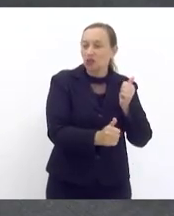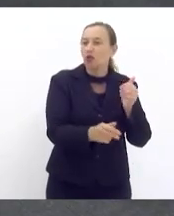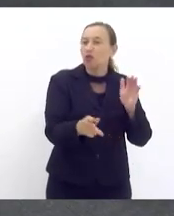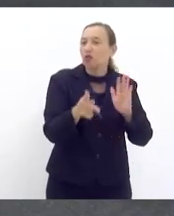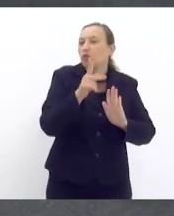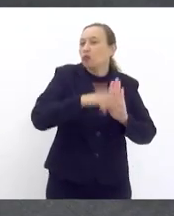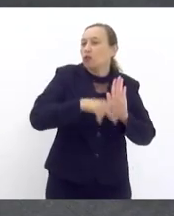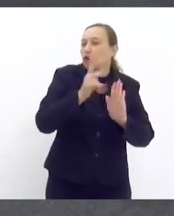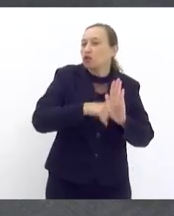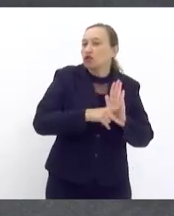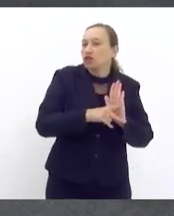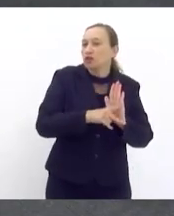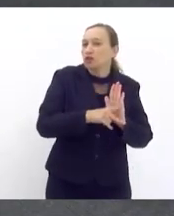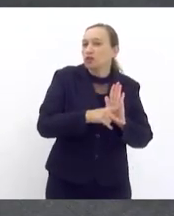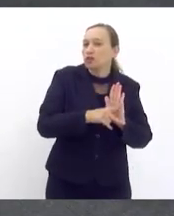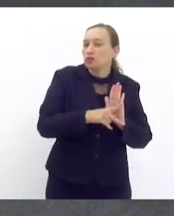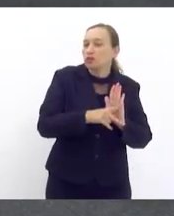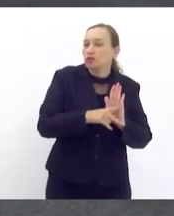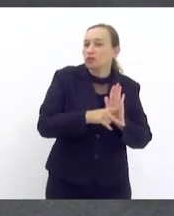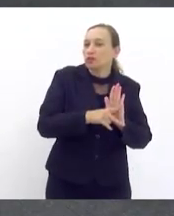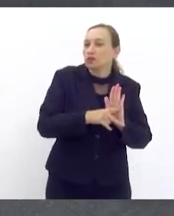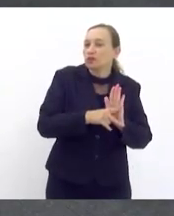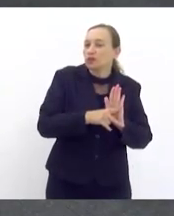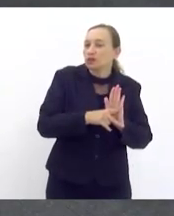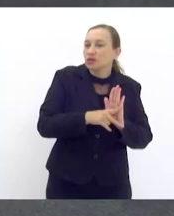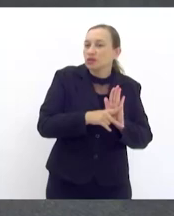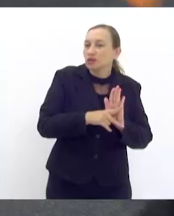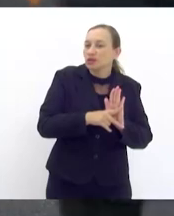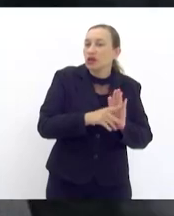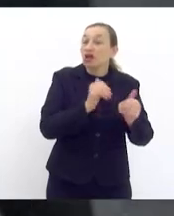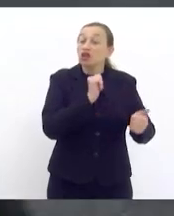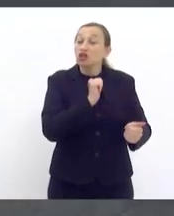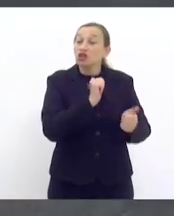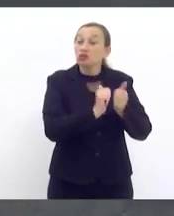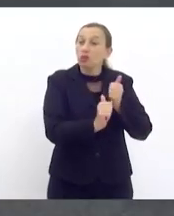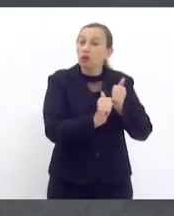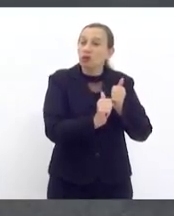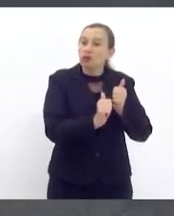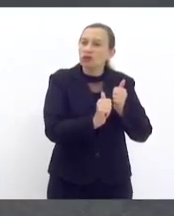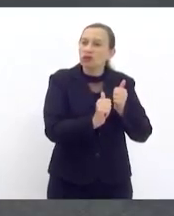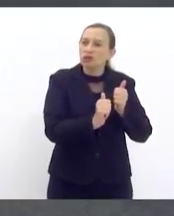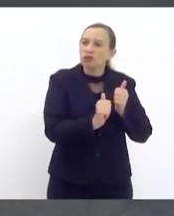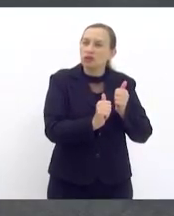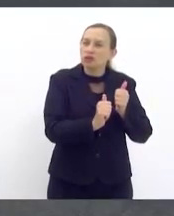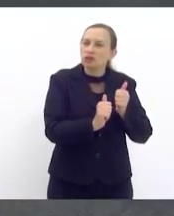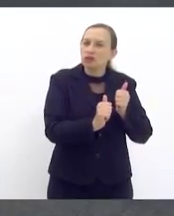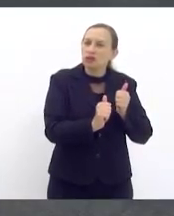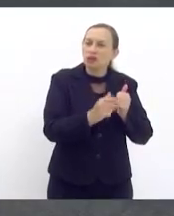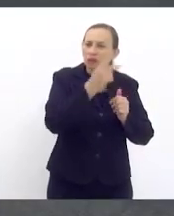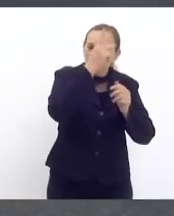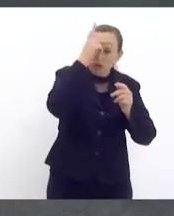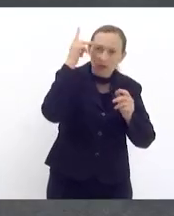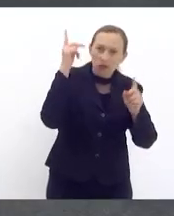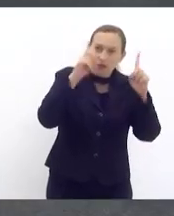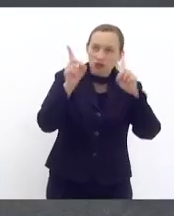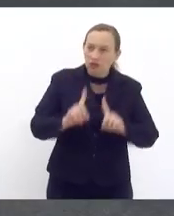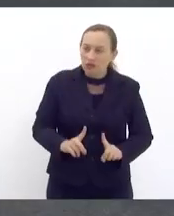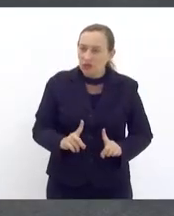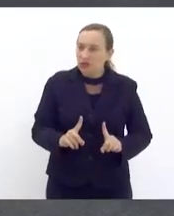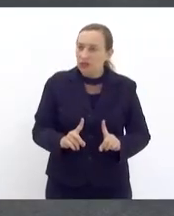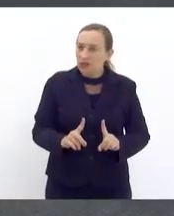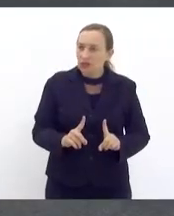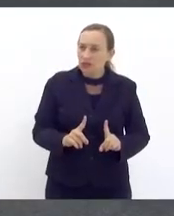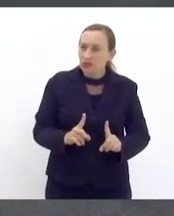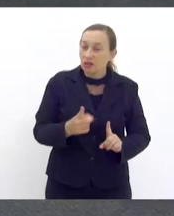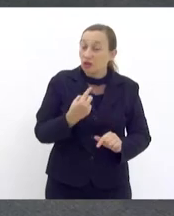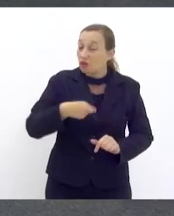projeto do que esporte para perceber levaram levou